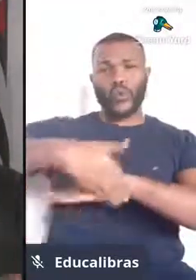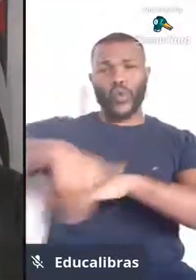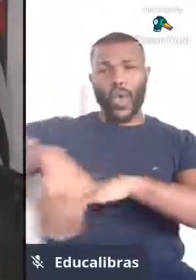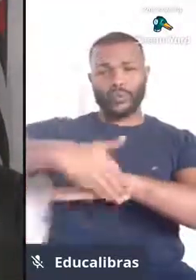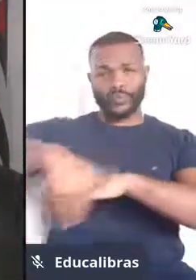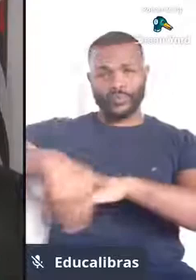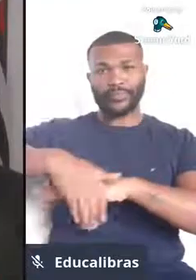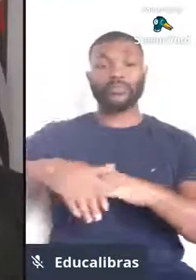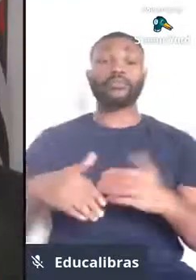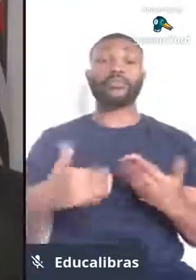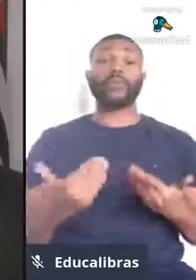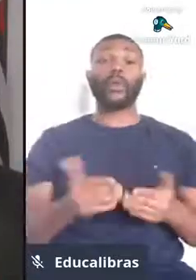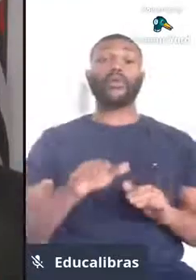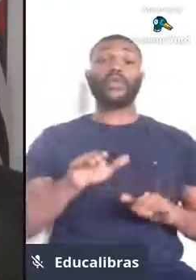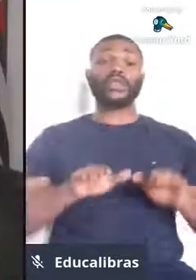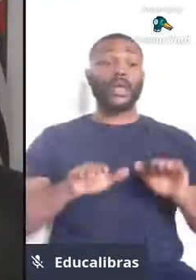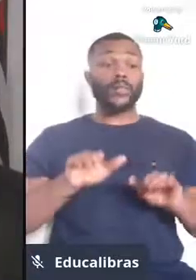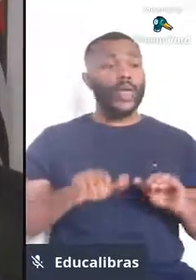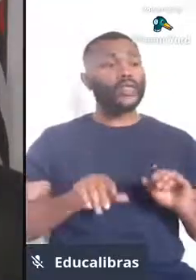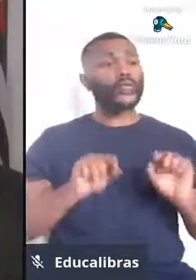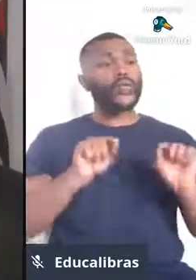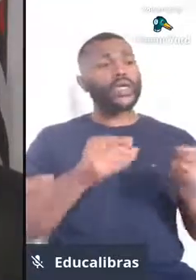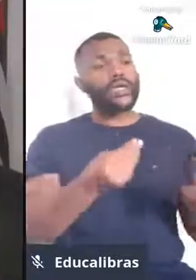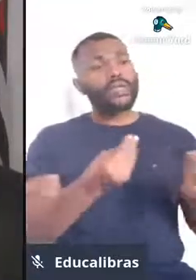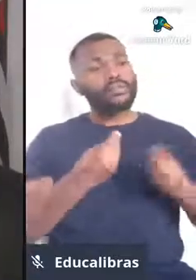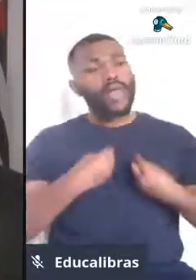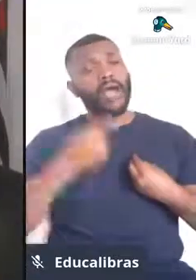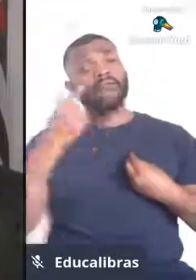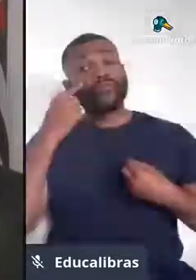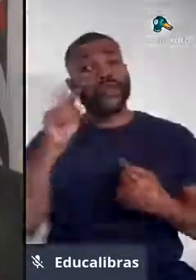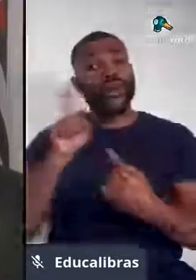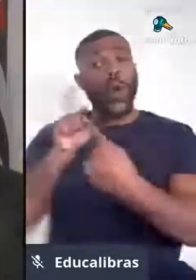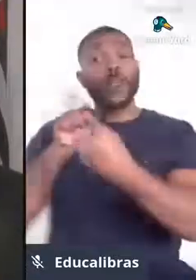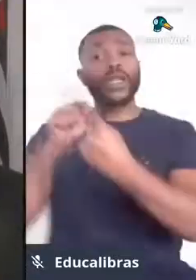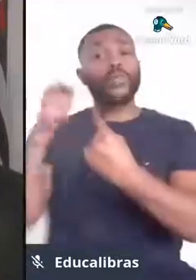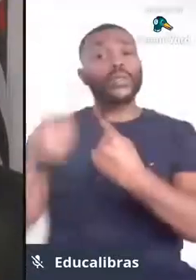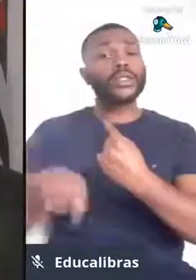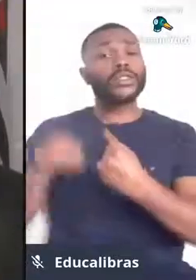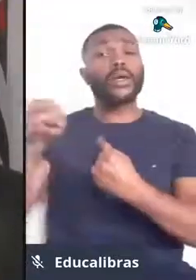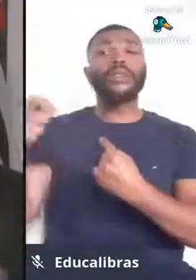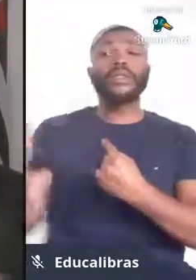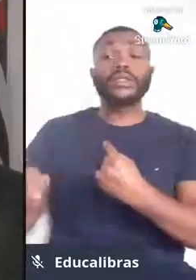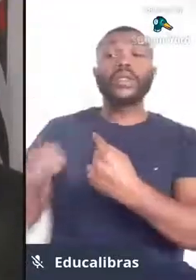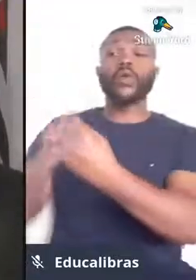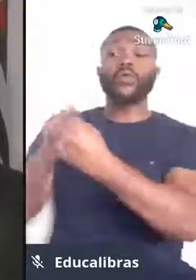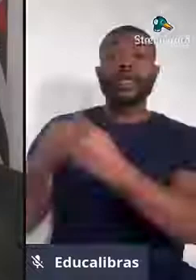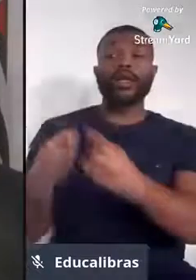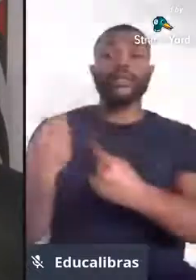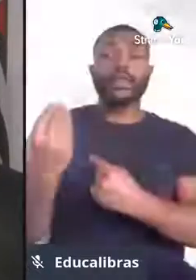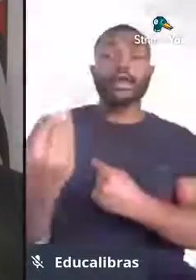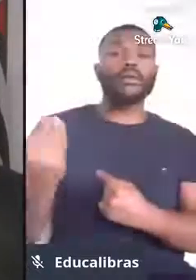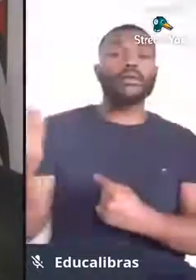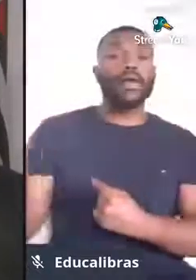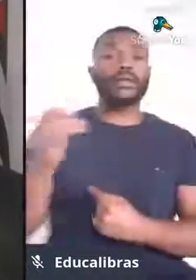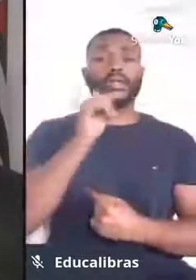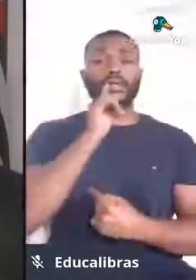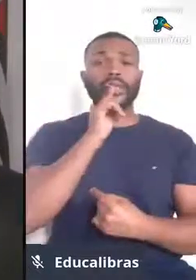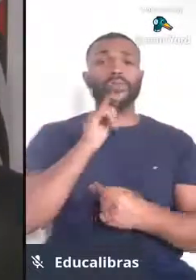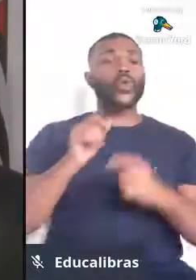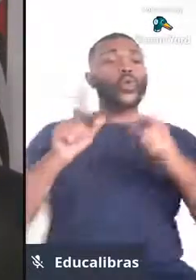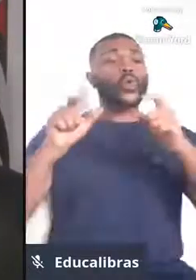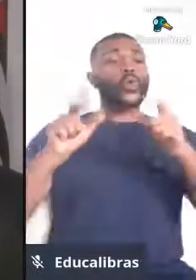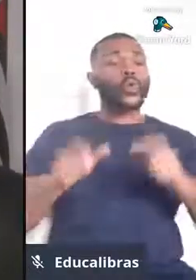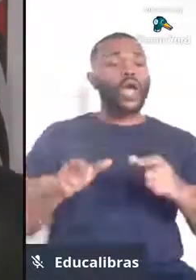depende do que está sendo doado e daquela necessidade no momento, né? A gente está com mais leitos de hospital, a gente está